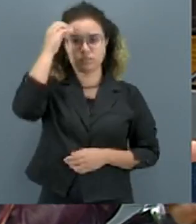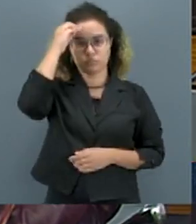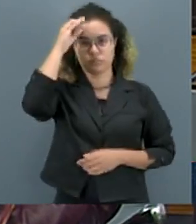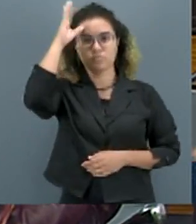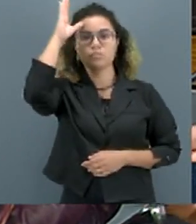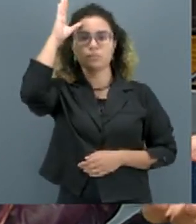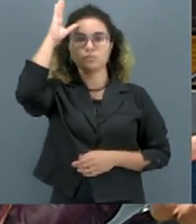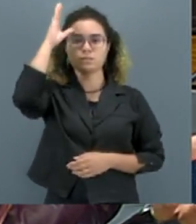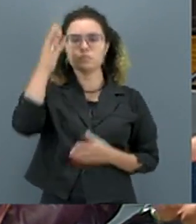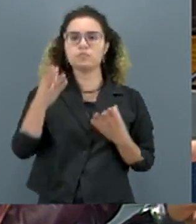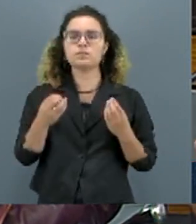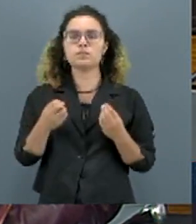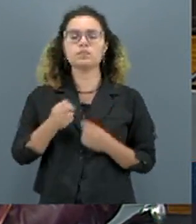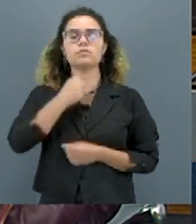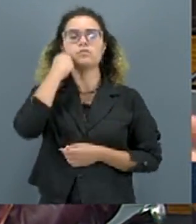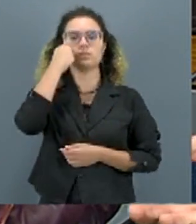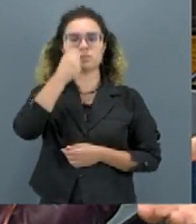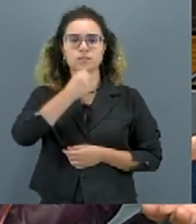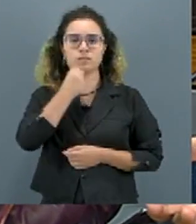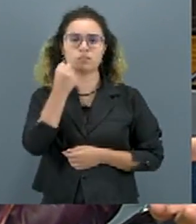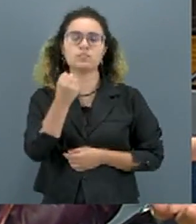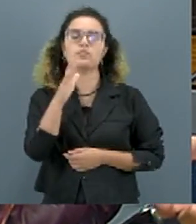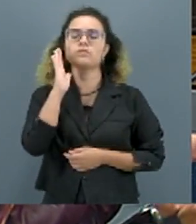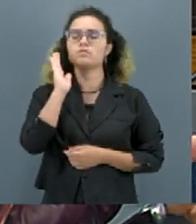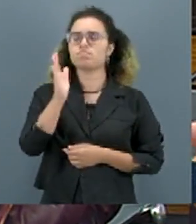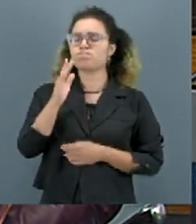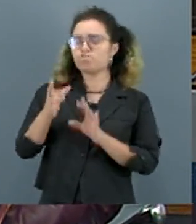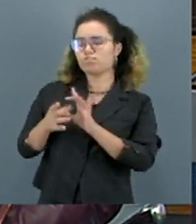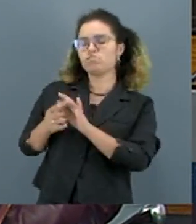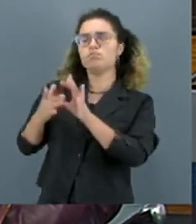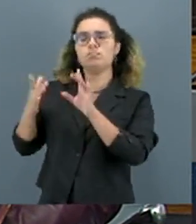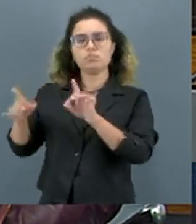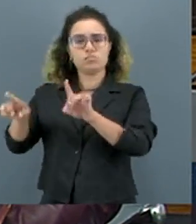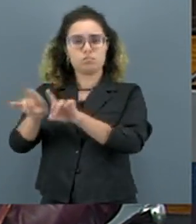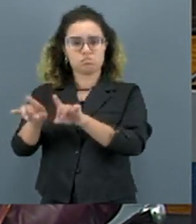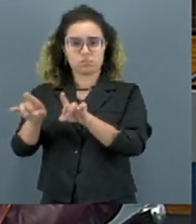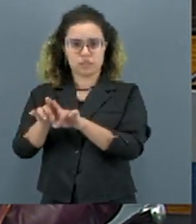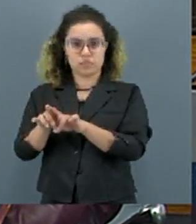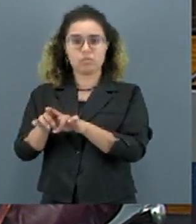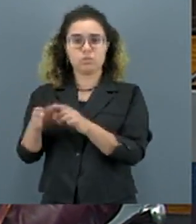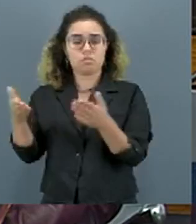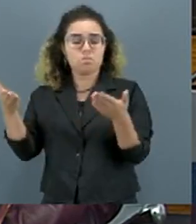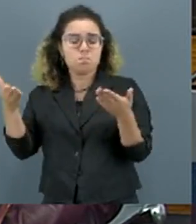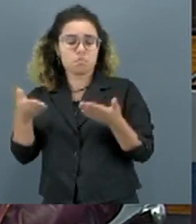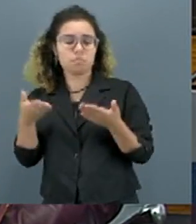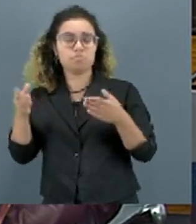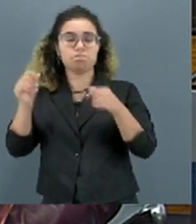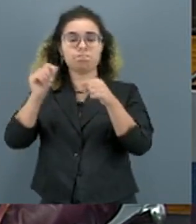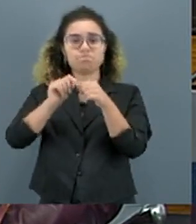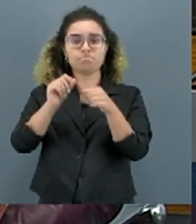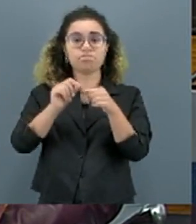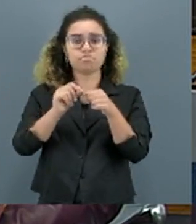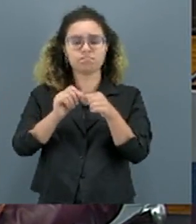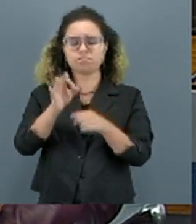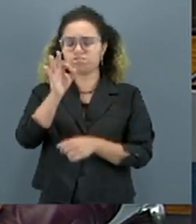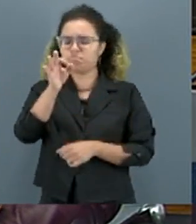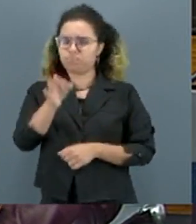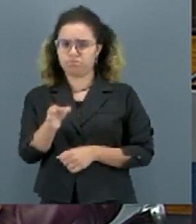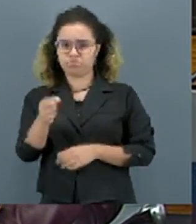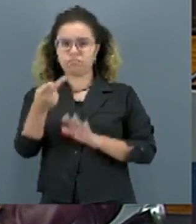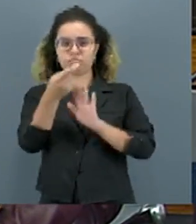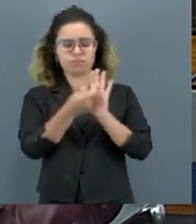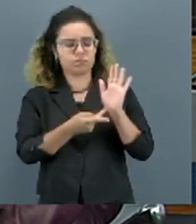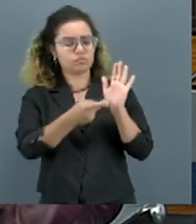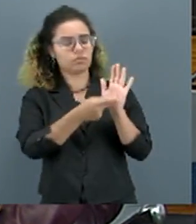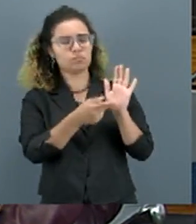de muitos senadores e já está disponibilizado e agora farei de forma oficial na página